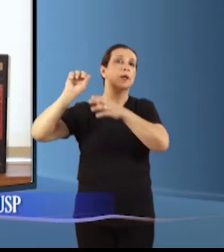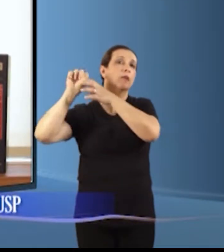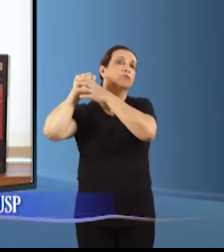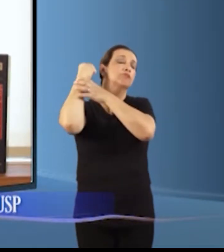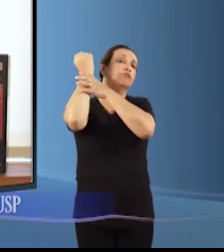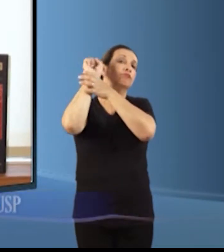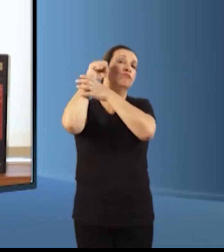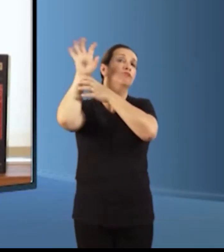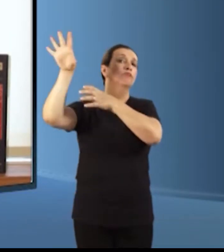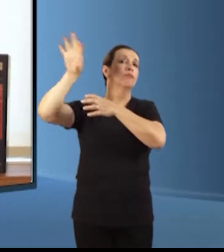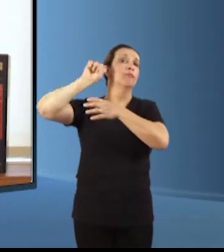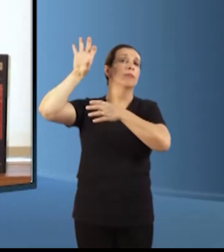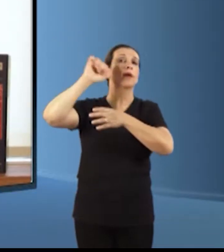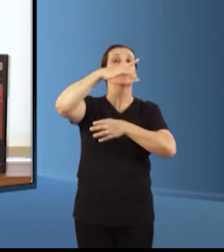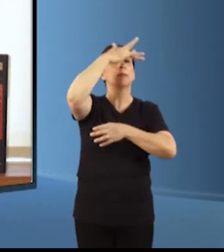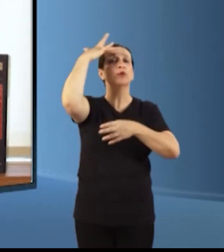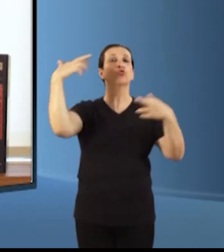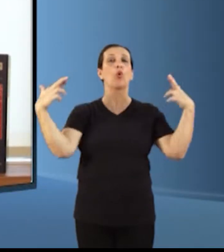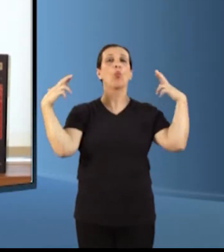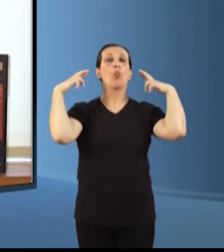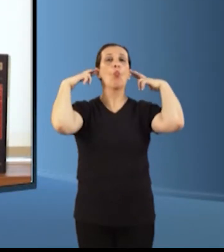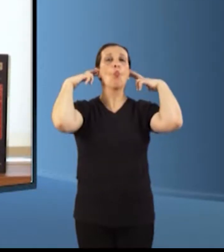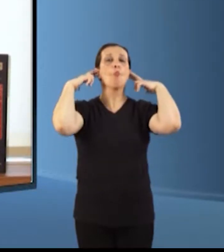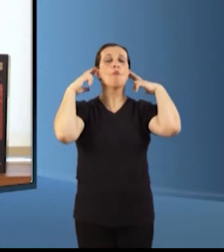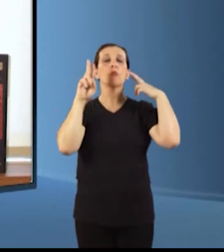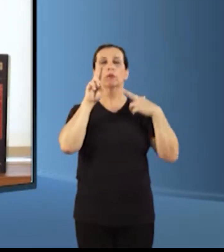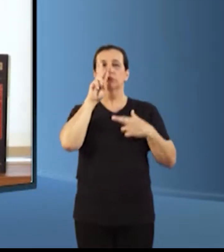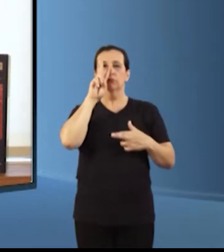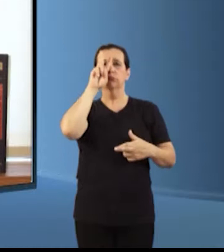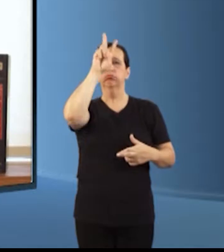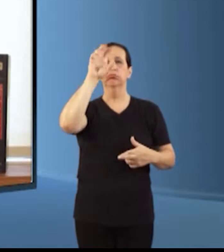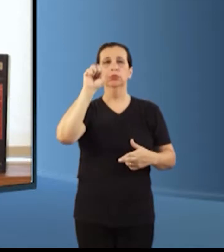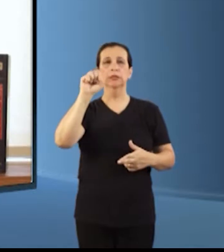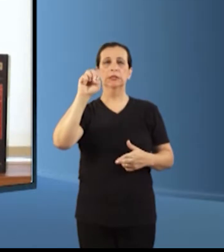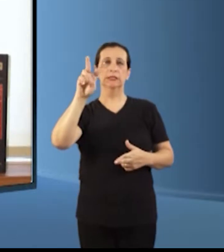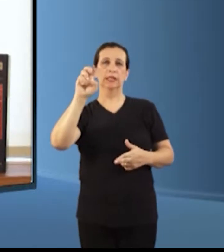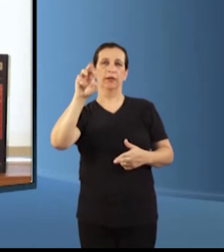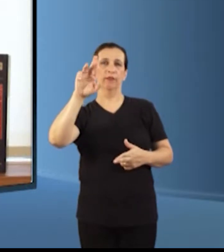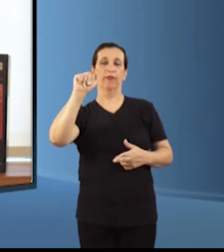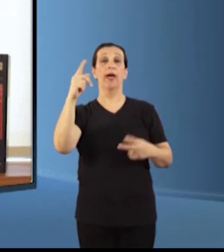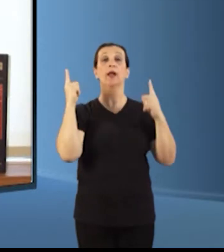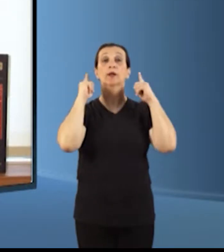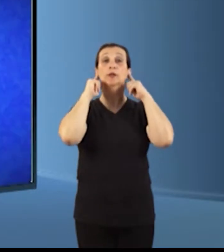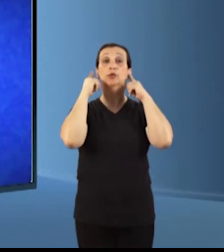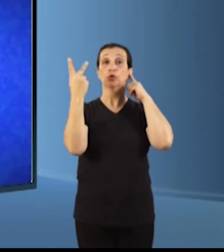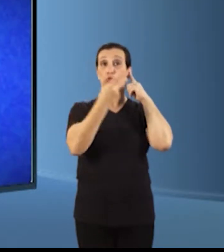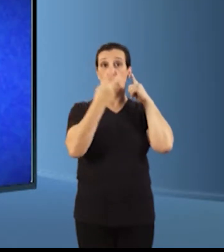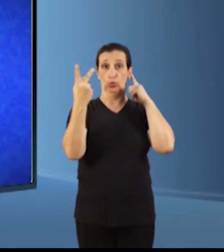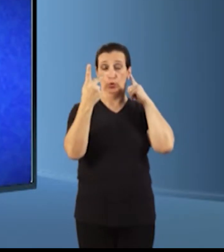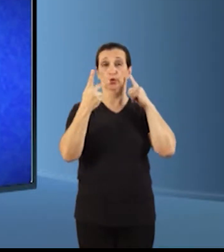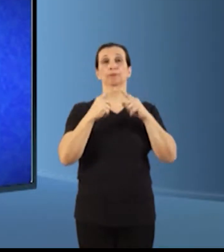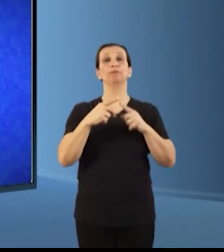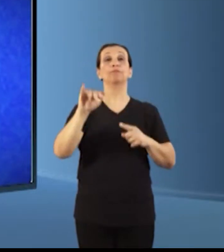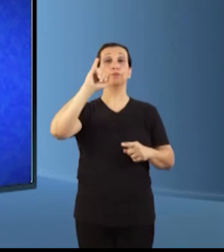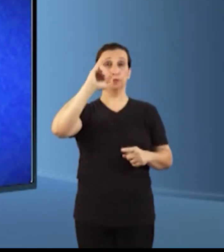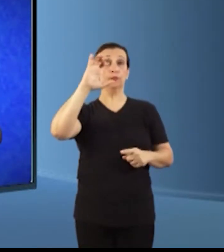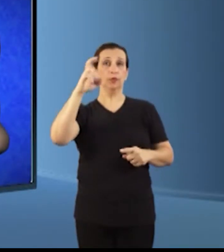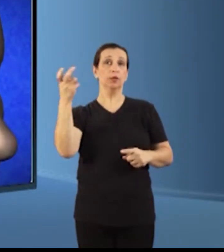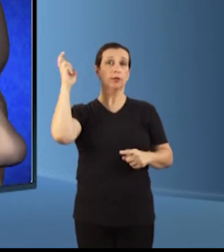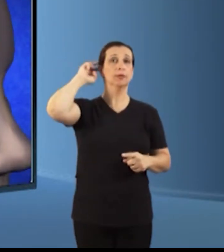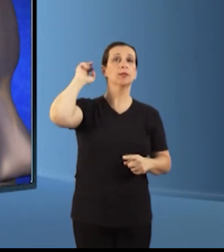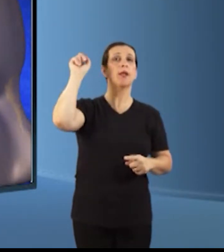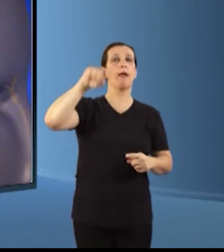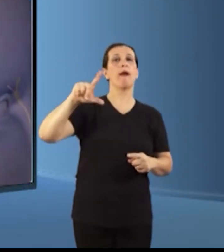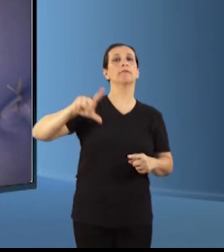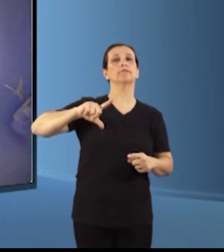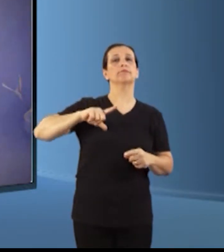reabilitação auditiva dos pacientes portadores de surdez severa profunda bilateral. O implante coclear ele é composto